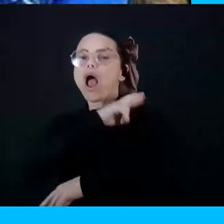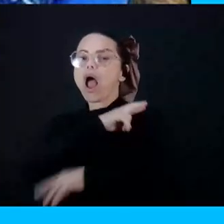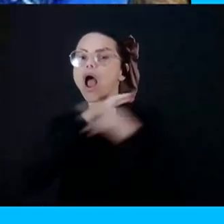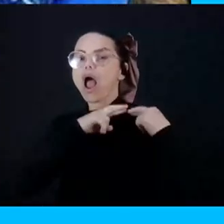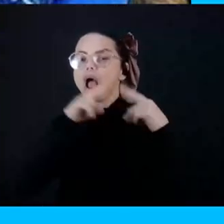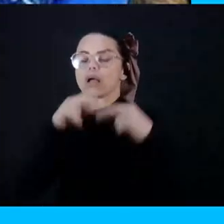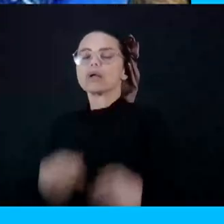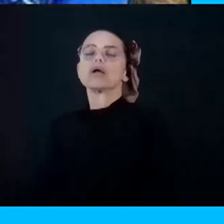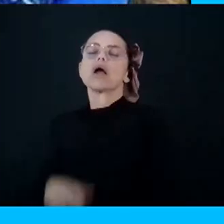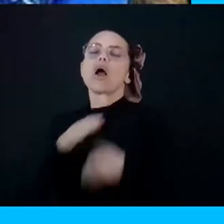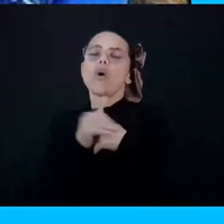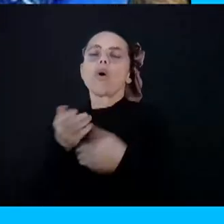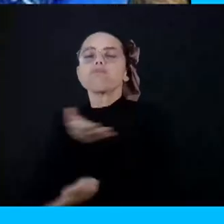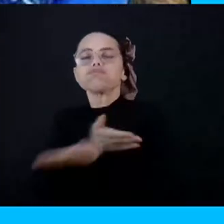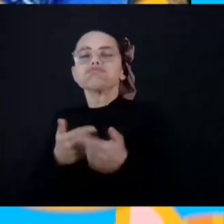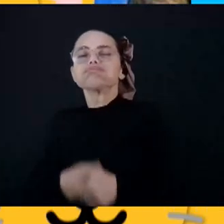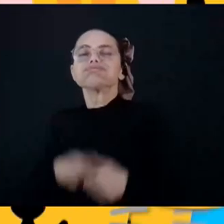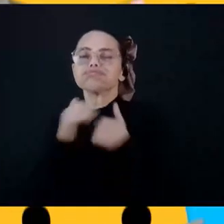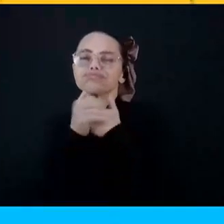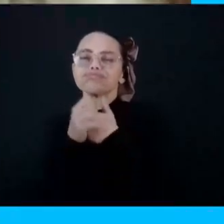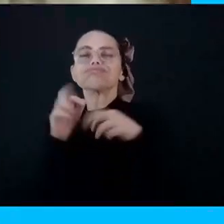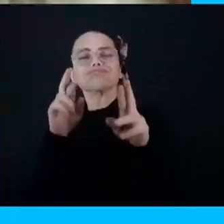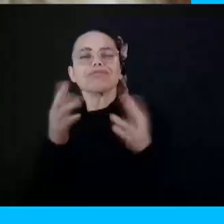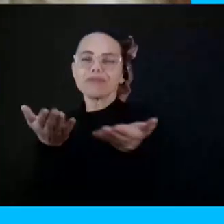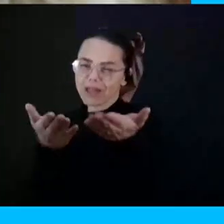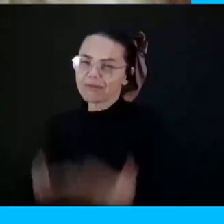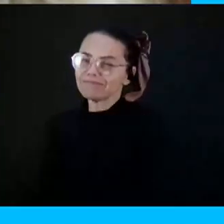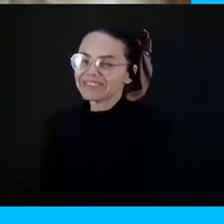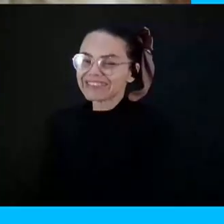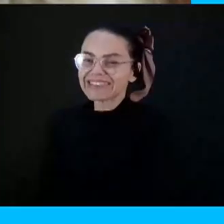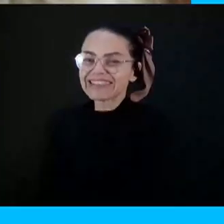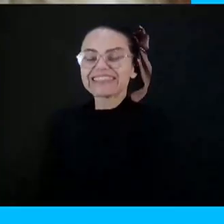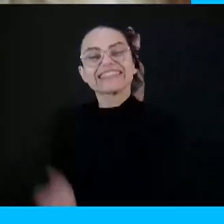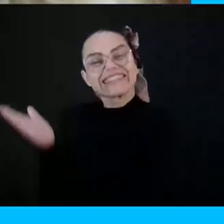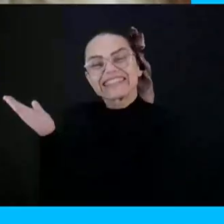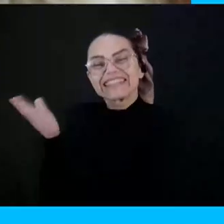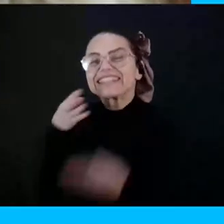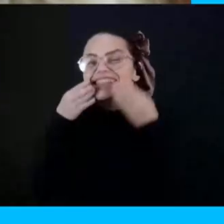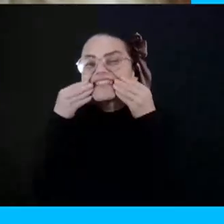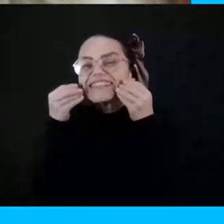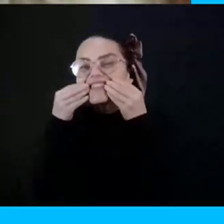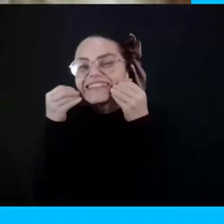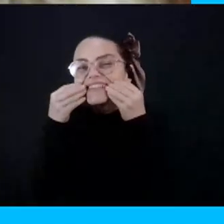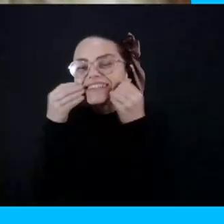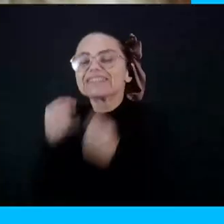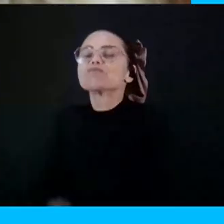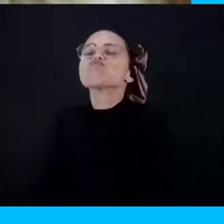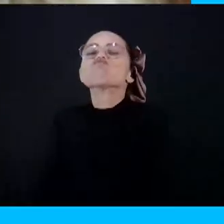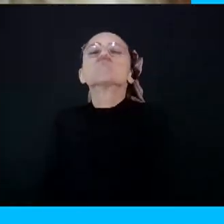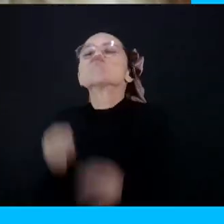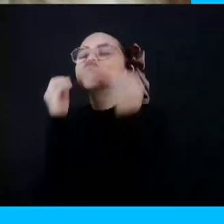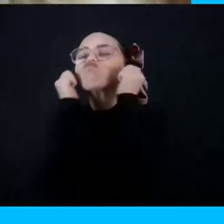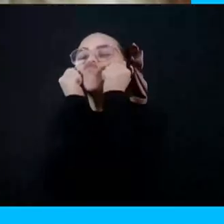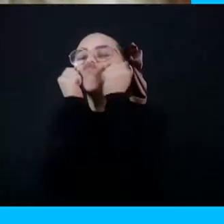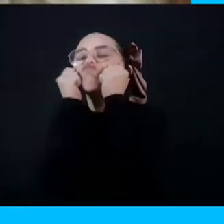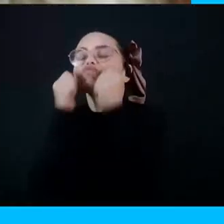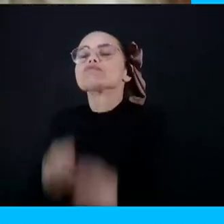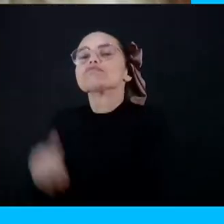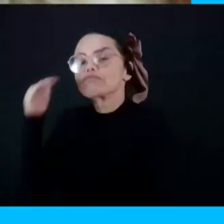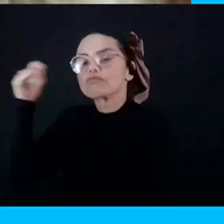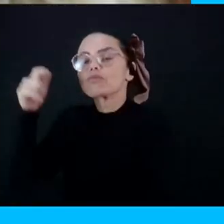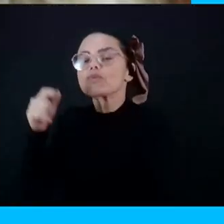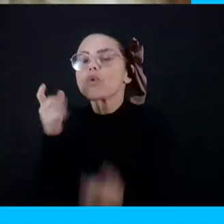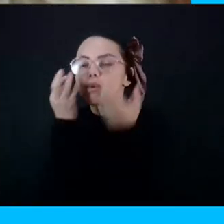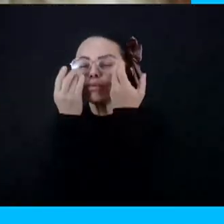carinhoso, está aguardando por você. A Kitty, essa gatinha adulta de olhar doce